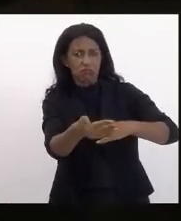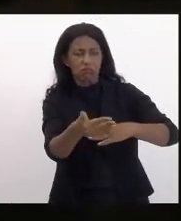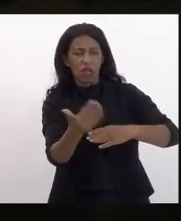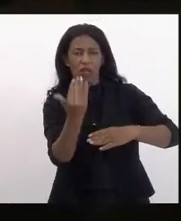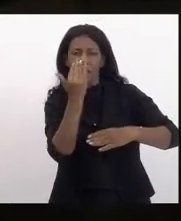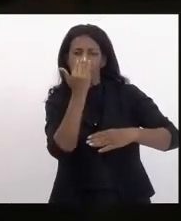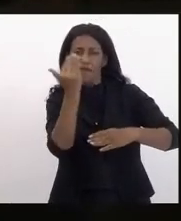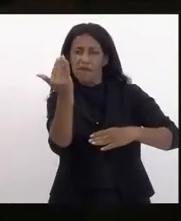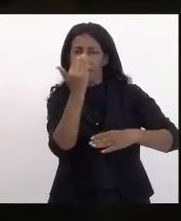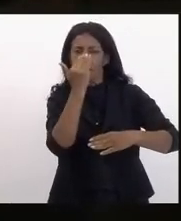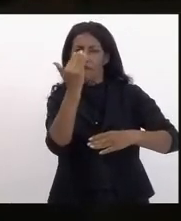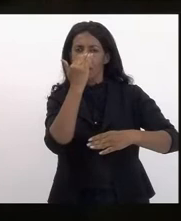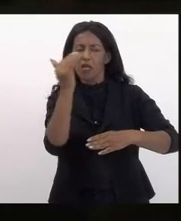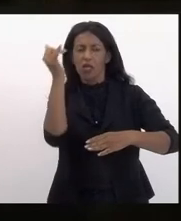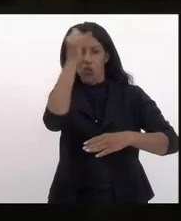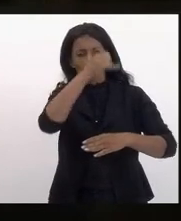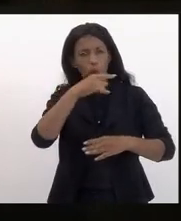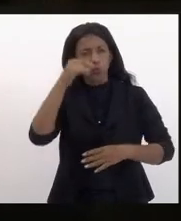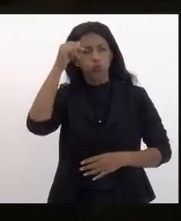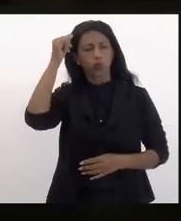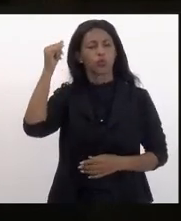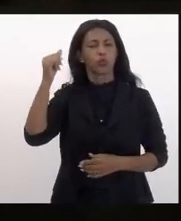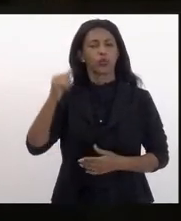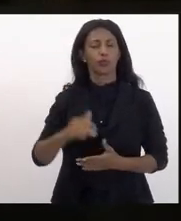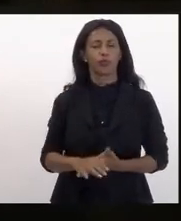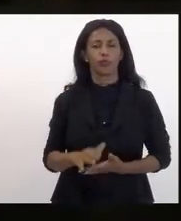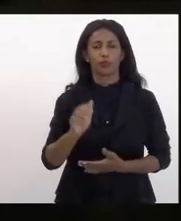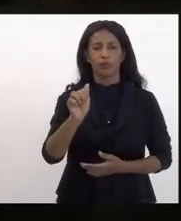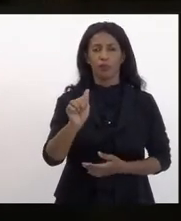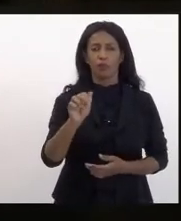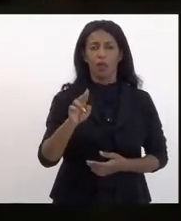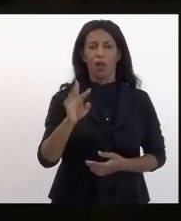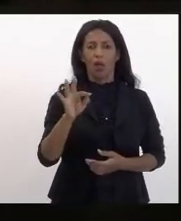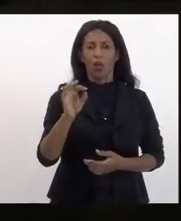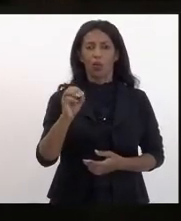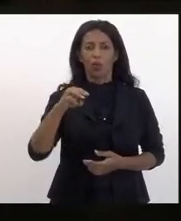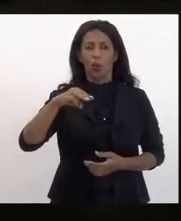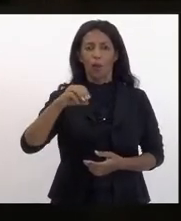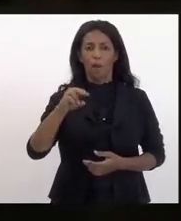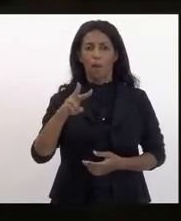quase em frente ao antigo Automóvel Clube.